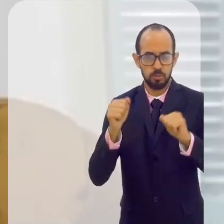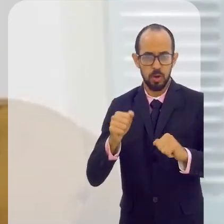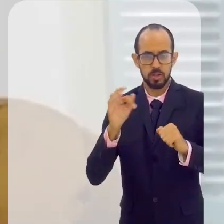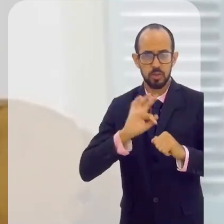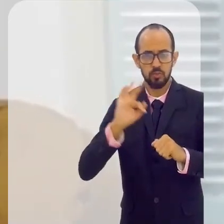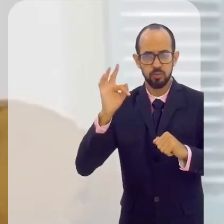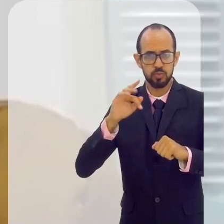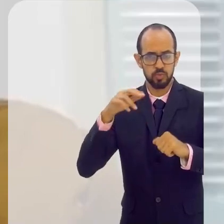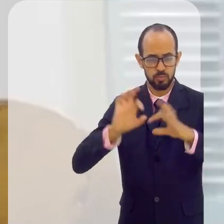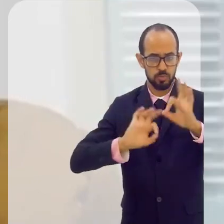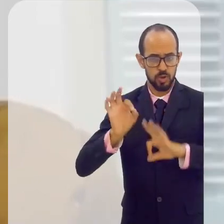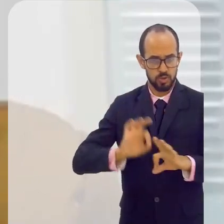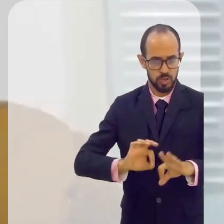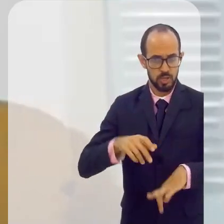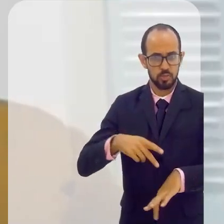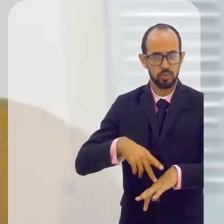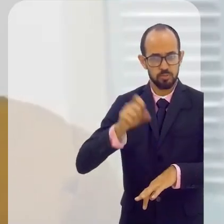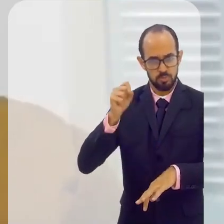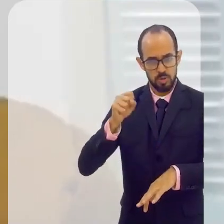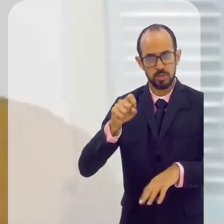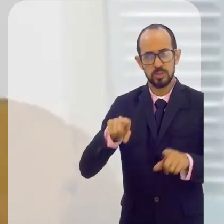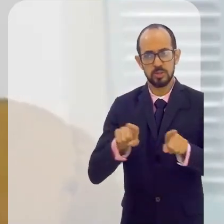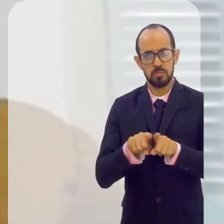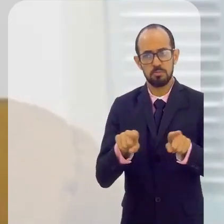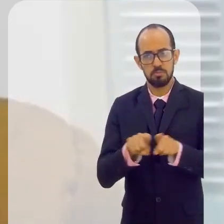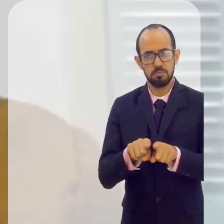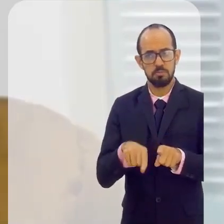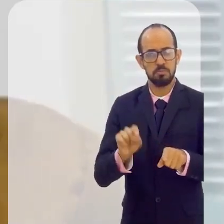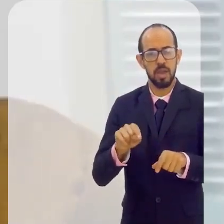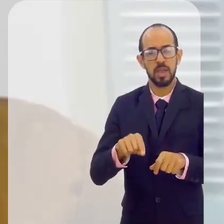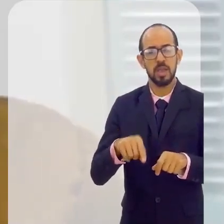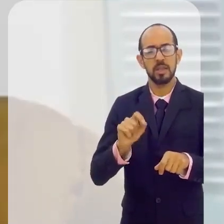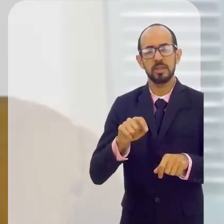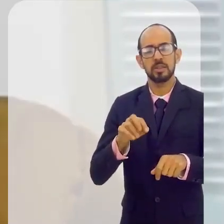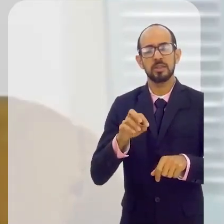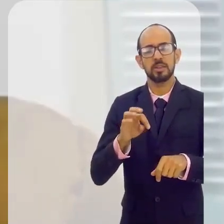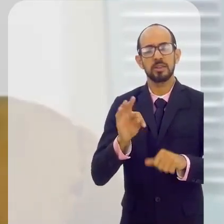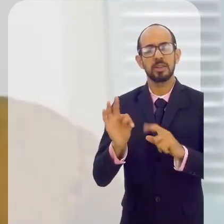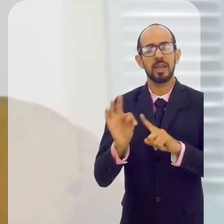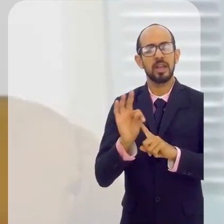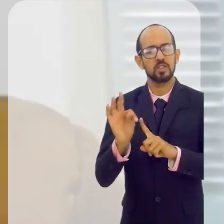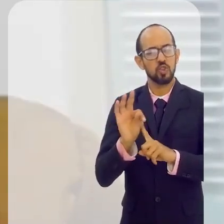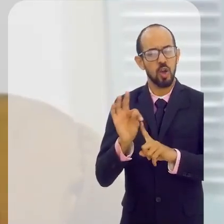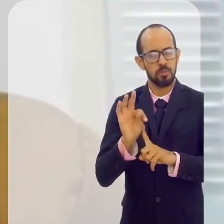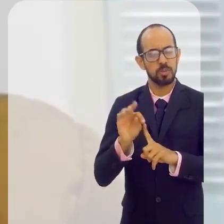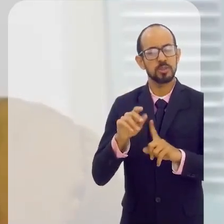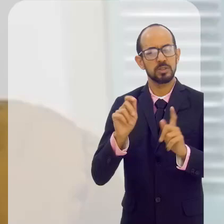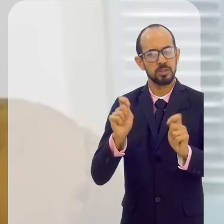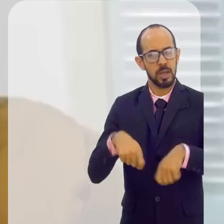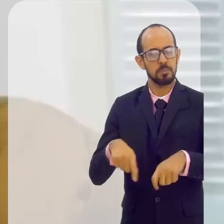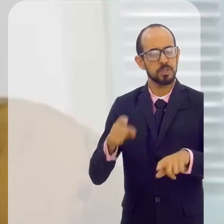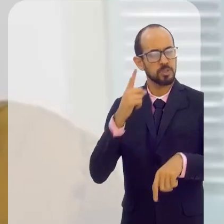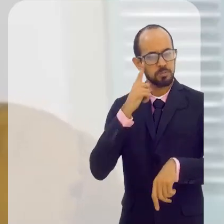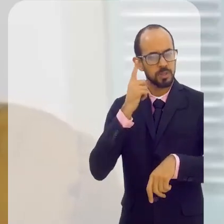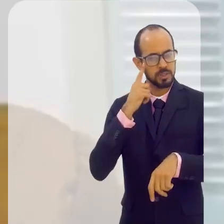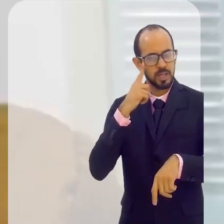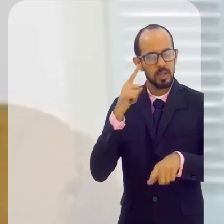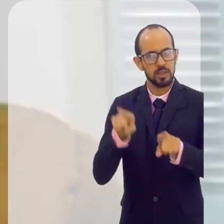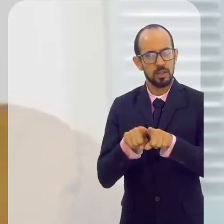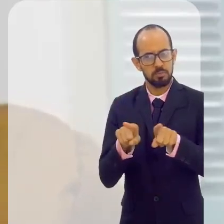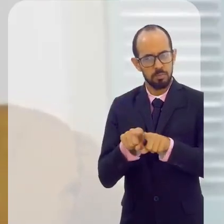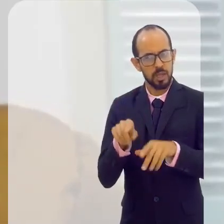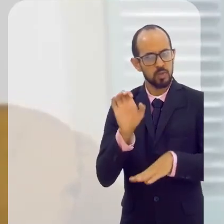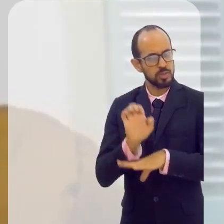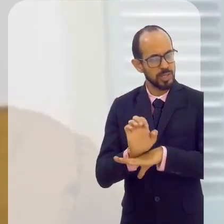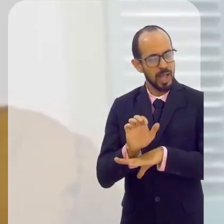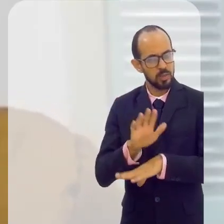se tornar projetos de extensão, né? Assim como eu falei da realidade de Teresópolis, nada impede que a gente possa pensar questões mais